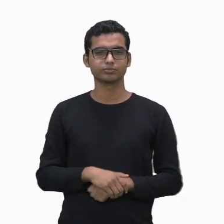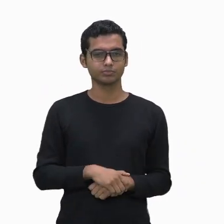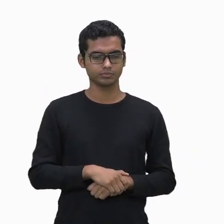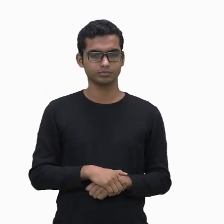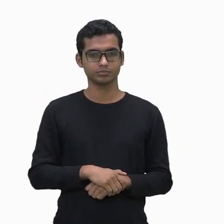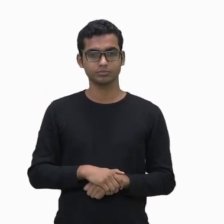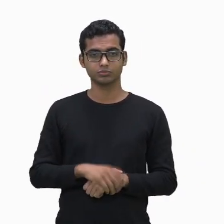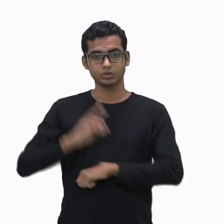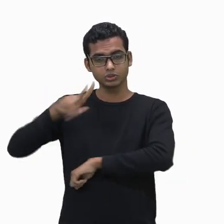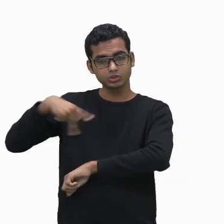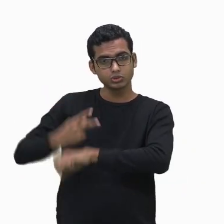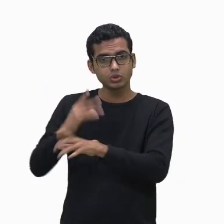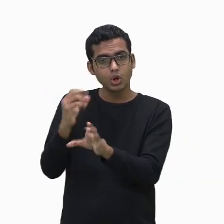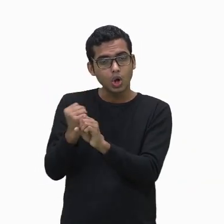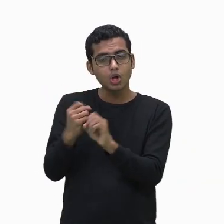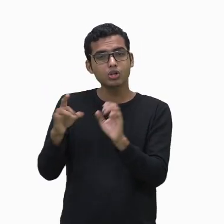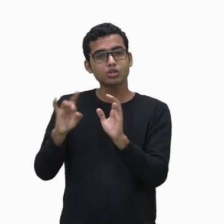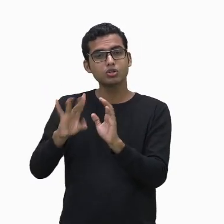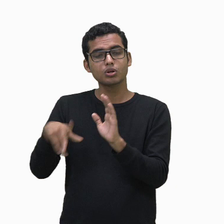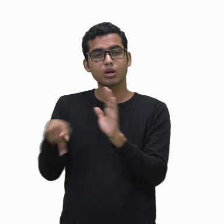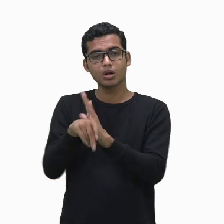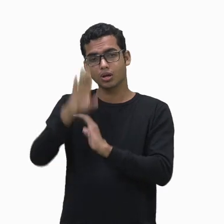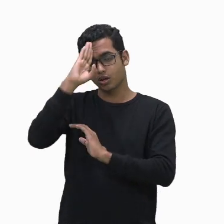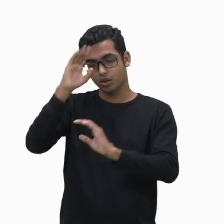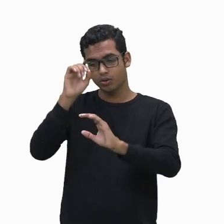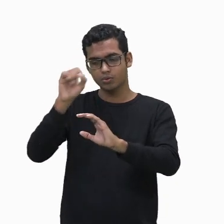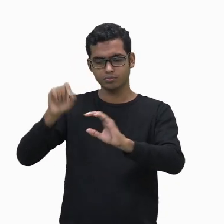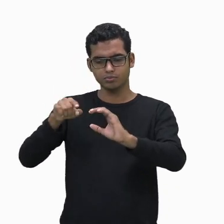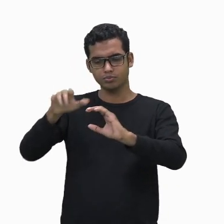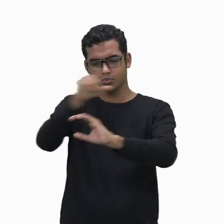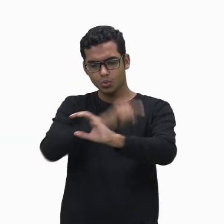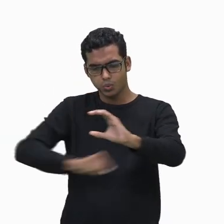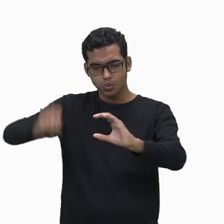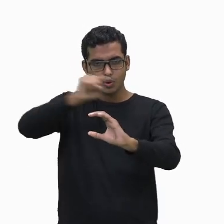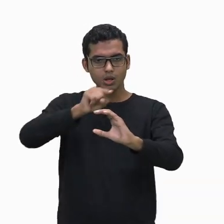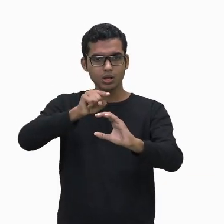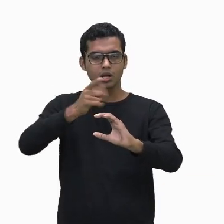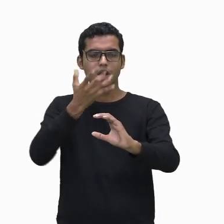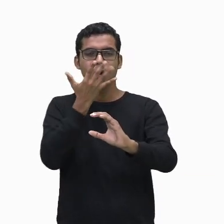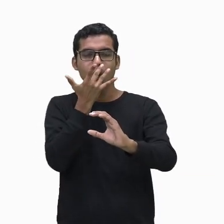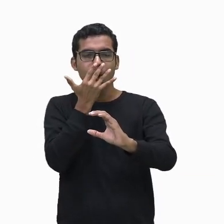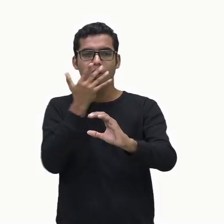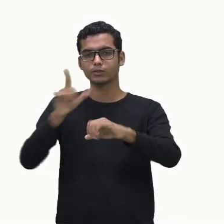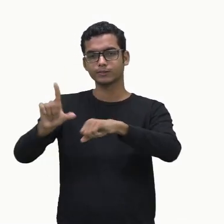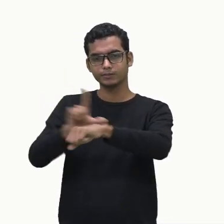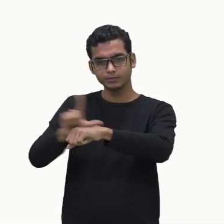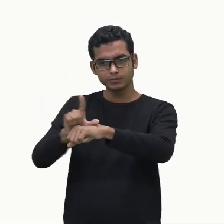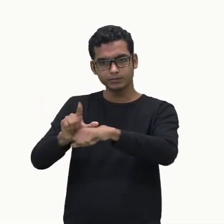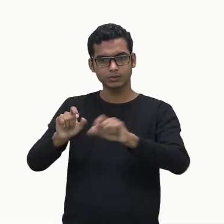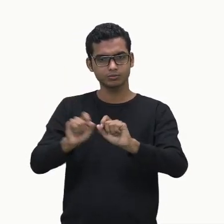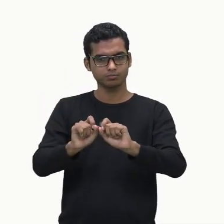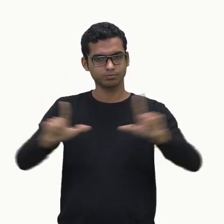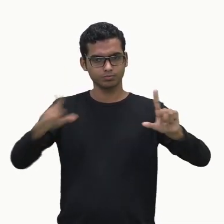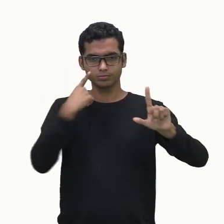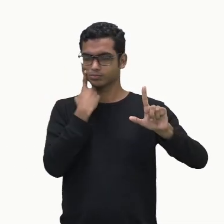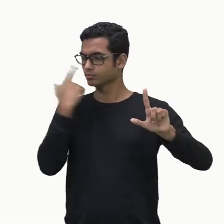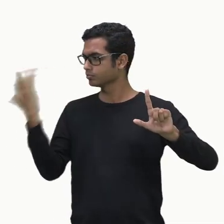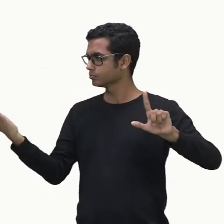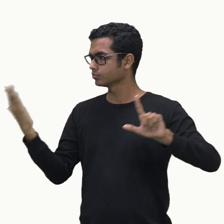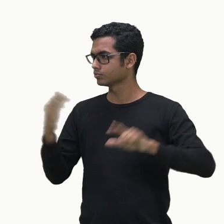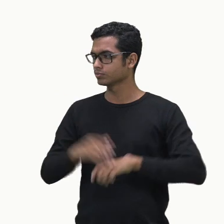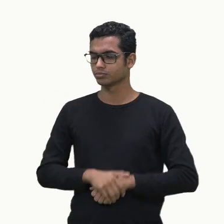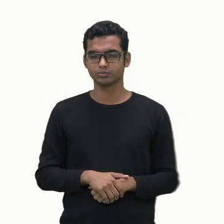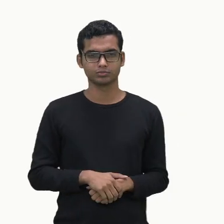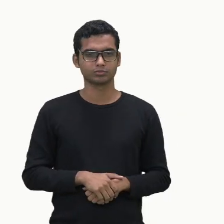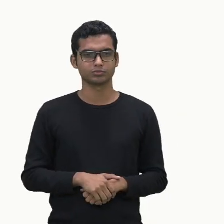vai, então, calcular somente a região que está em lilás aí na tela, tá? Então, vamos lá. Começando,